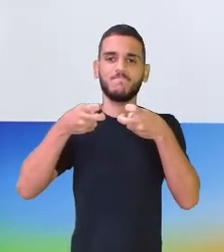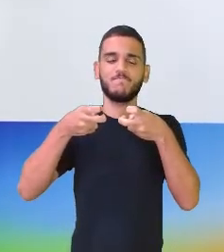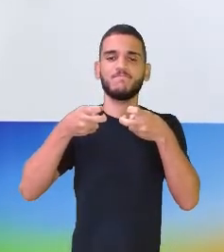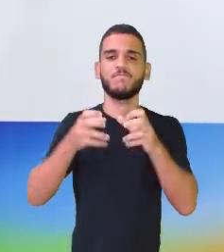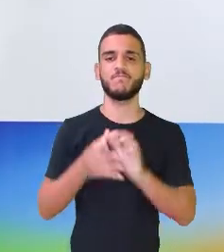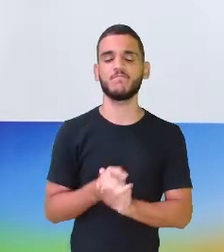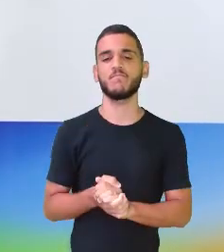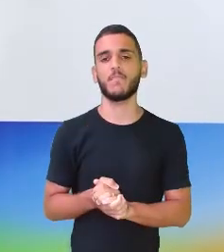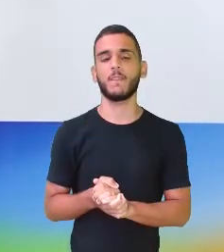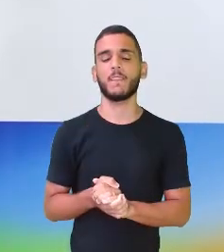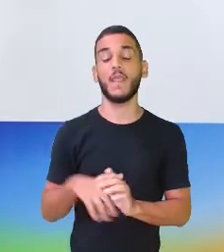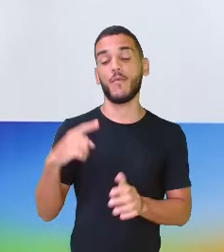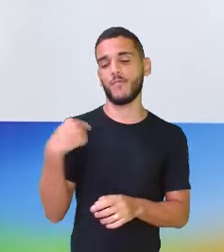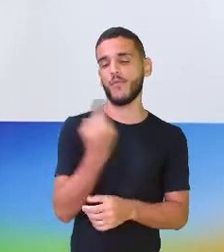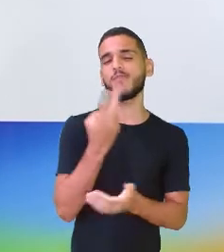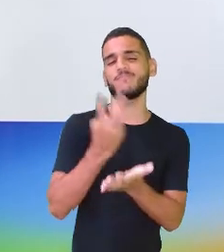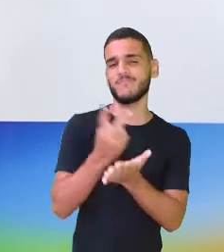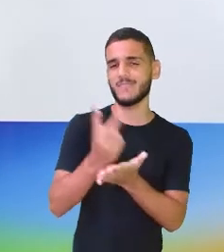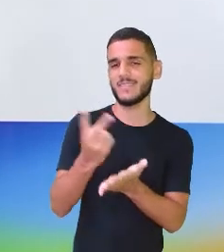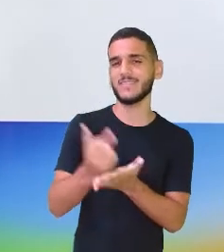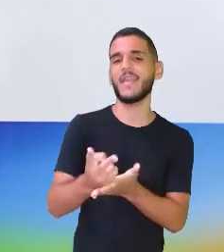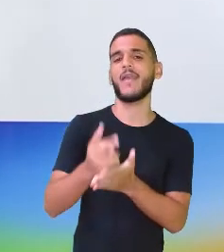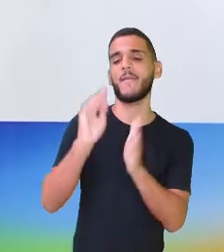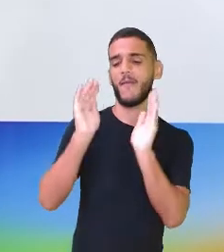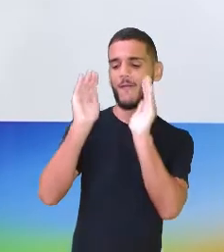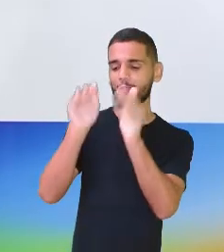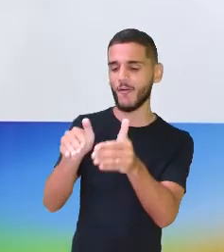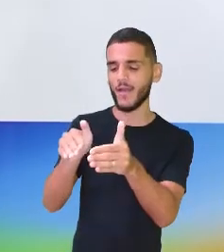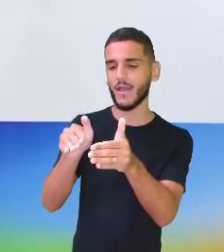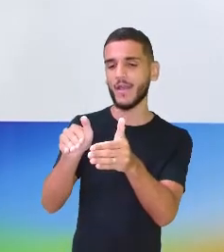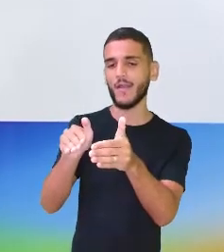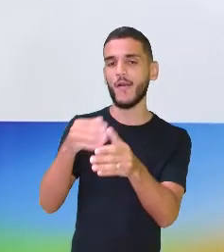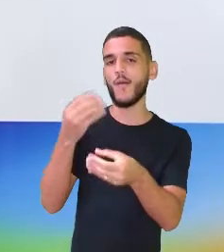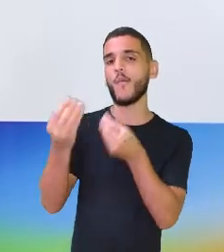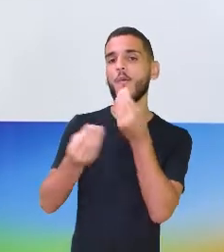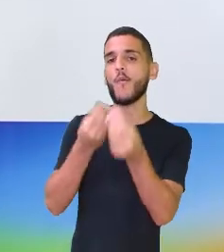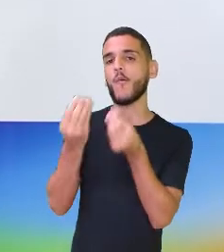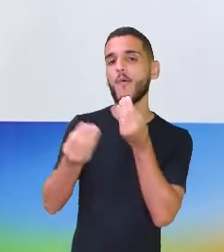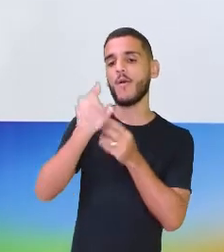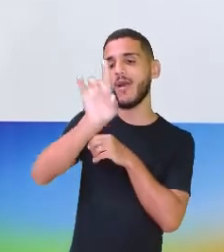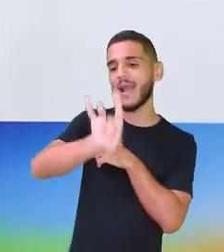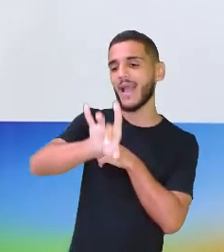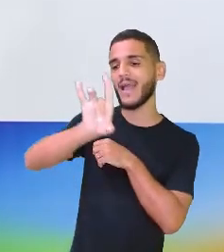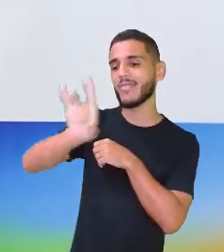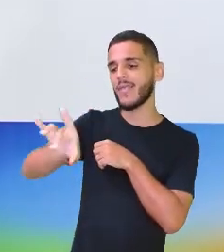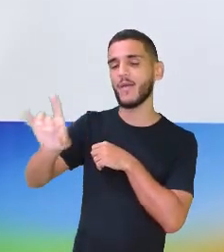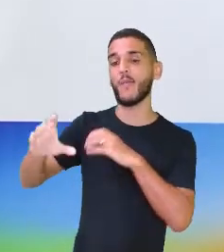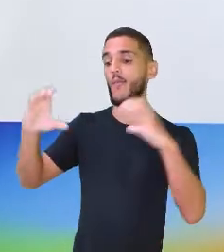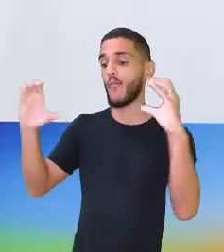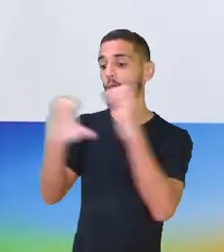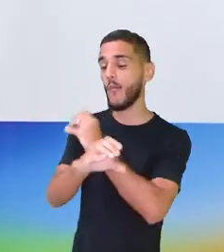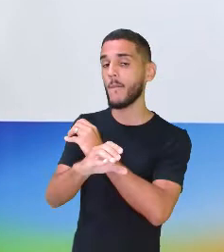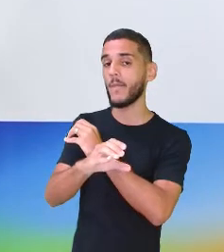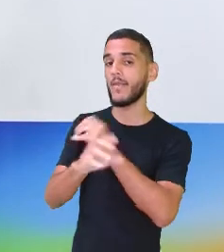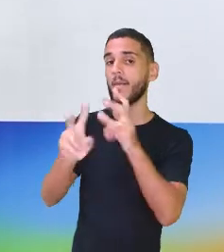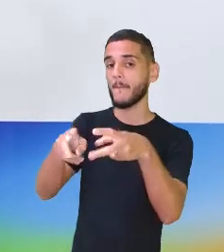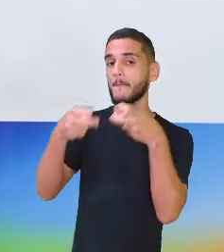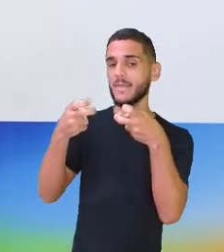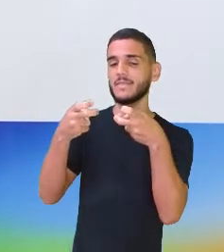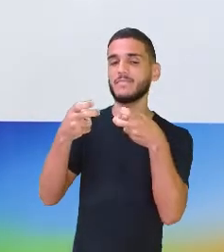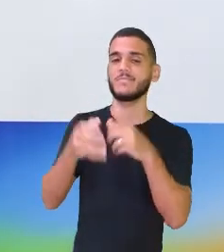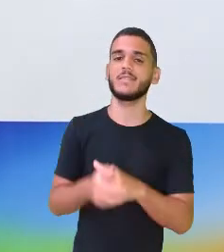nos nossos encontros. A gente precisa olhar para esse estudante de forma holística, de forma inteira. Então, que a gente